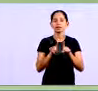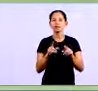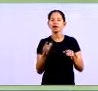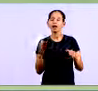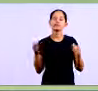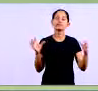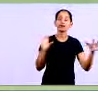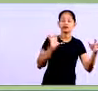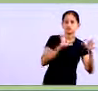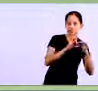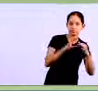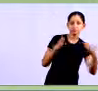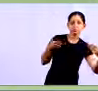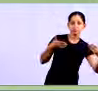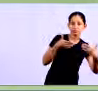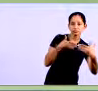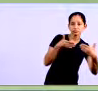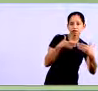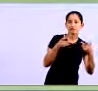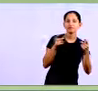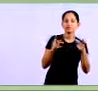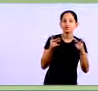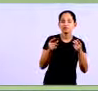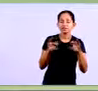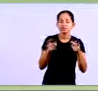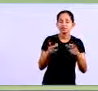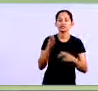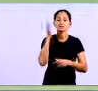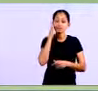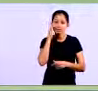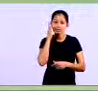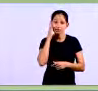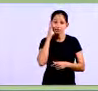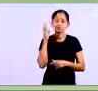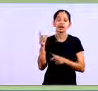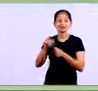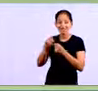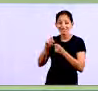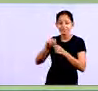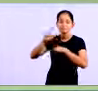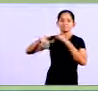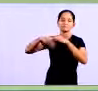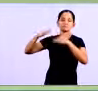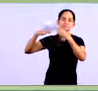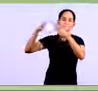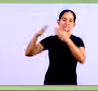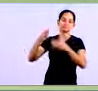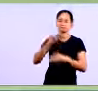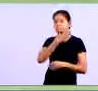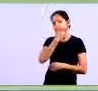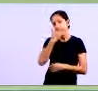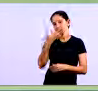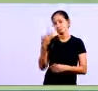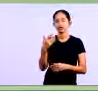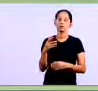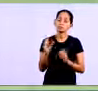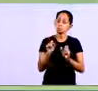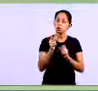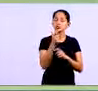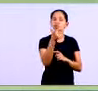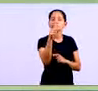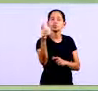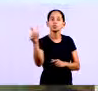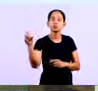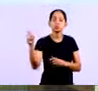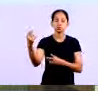então eu vendo para uma rede à medida que vai vendendo lá na rede eu vou produzindo aqui para repor que está vendendo na rede né eu não estou falando que a rede é minha pode ser uma rede de terce